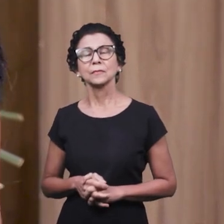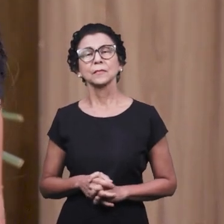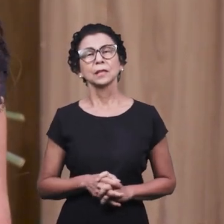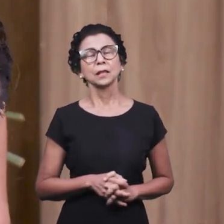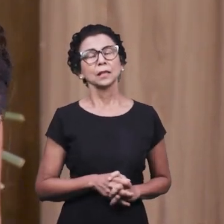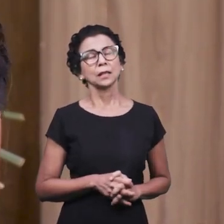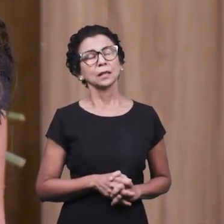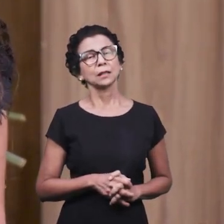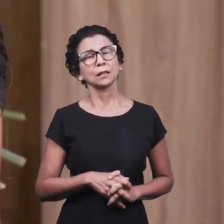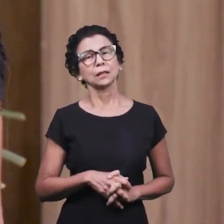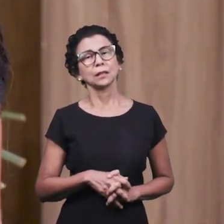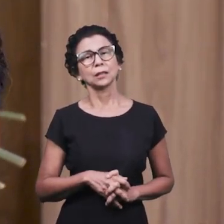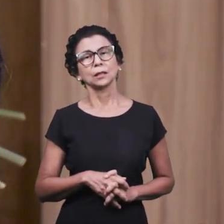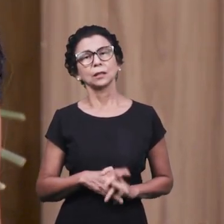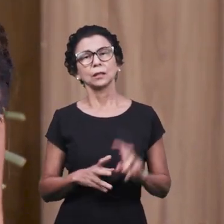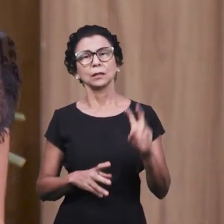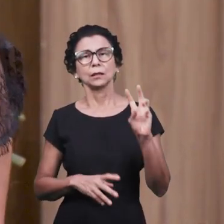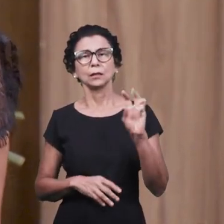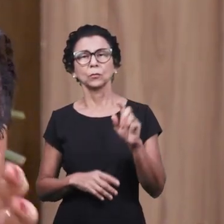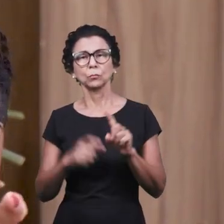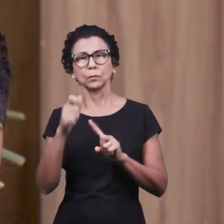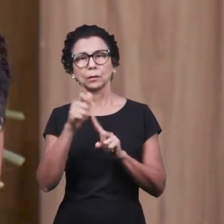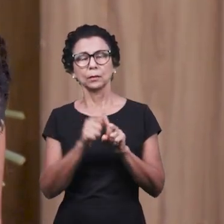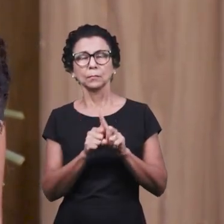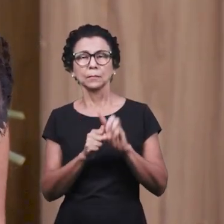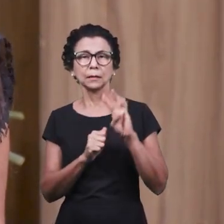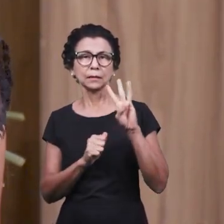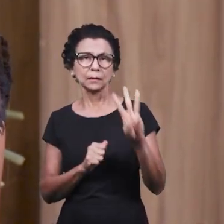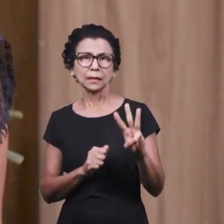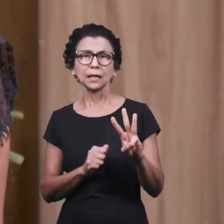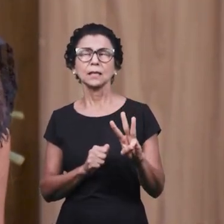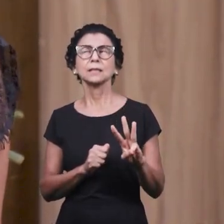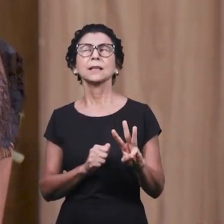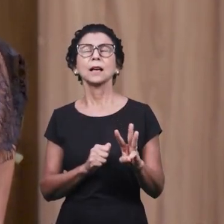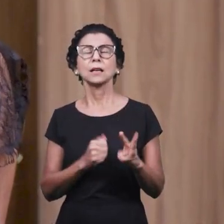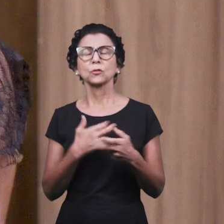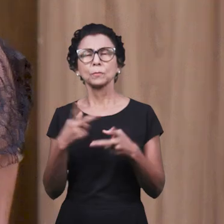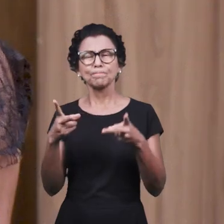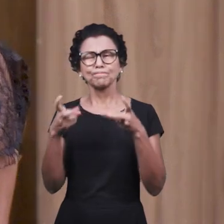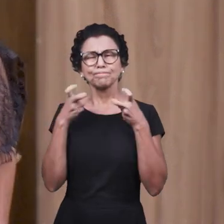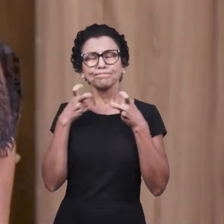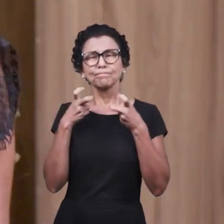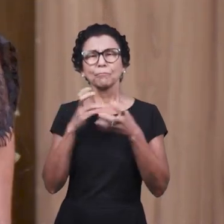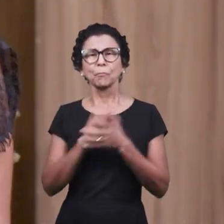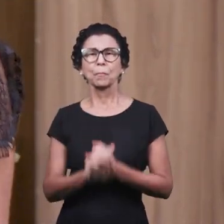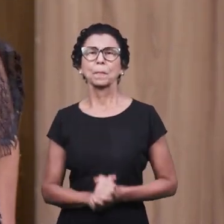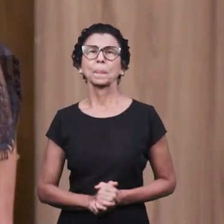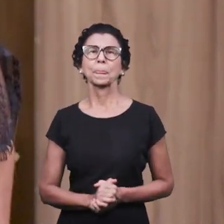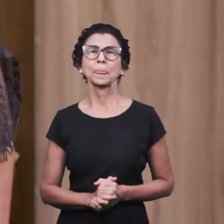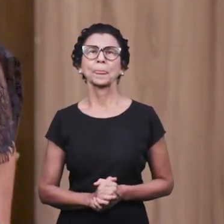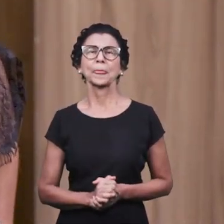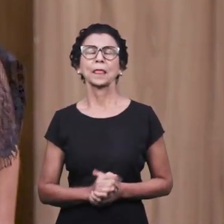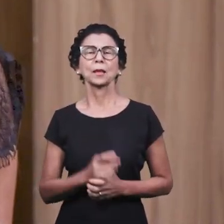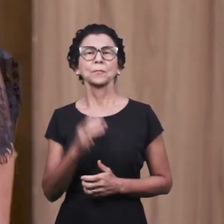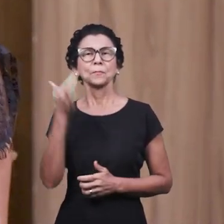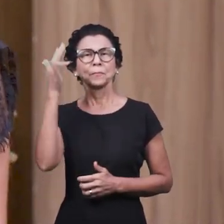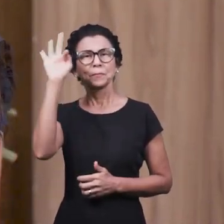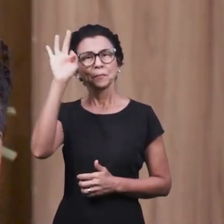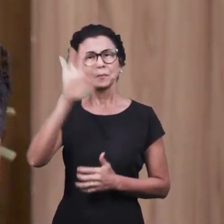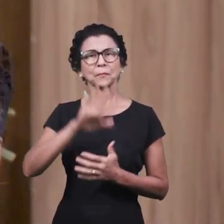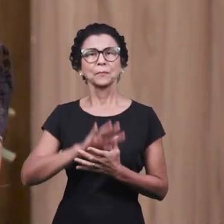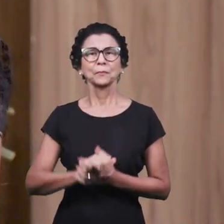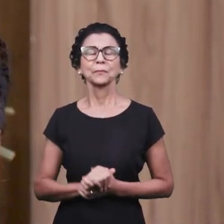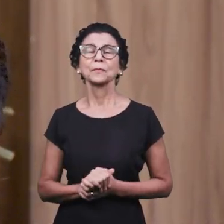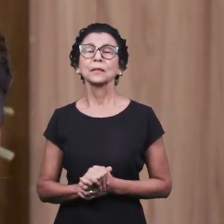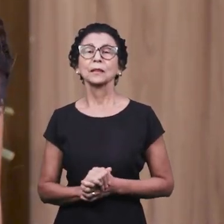mês, eu já aprendi, assim, já consegui entender e falar direito. No final de 12 meses, de 1 ano, passei uma prova de proficiência, que você